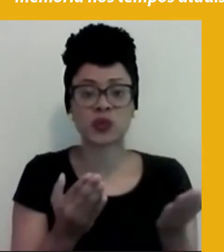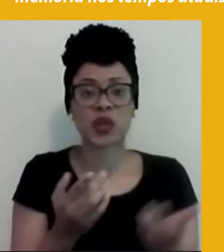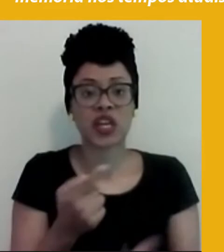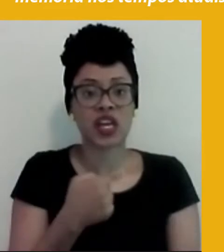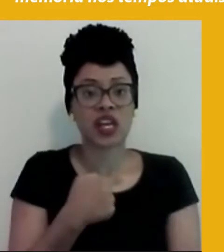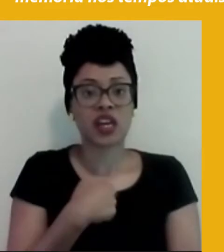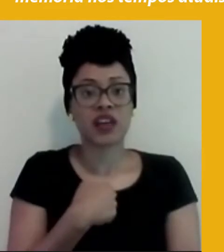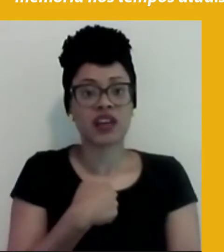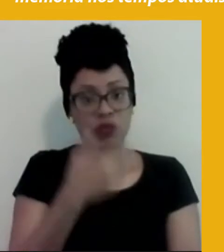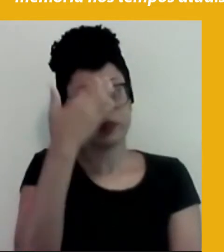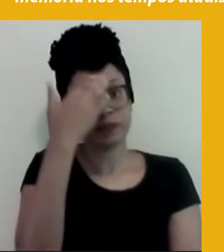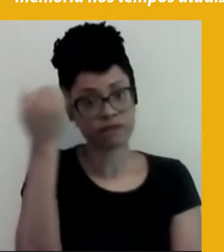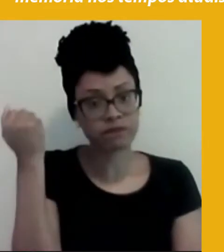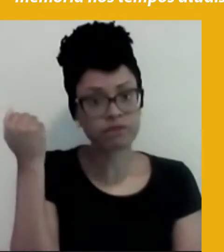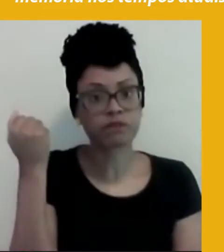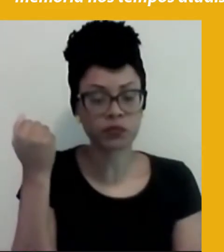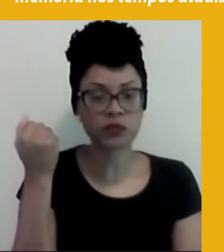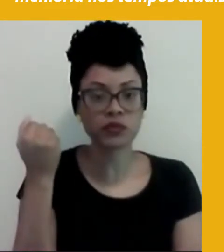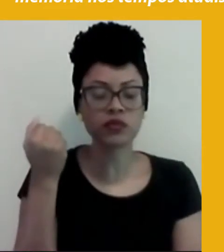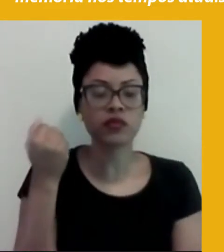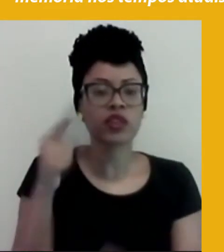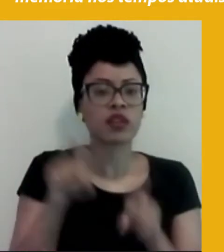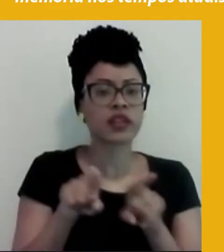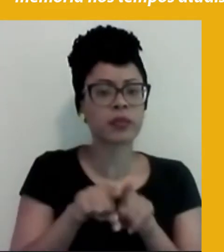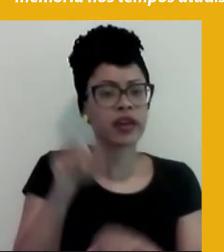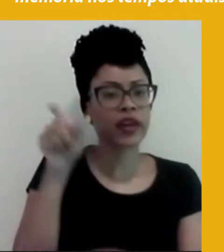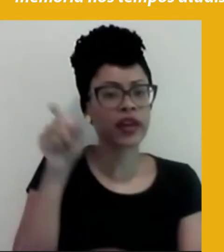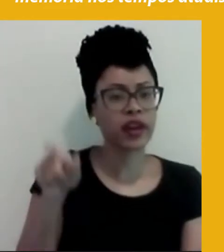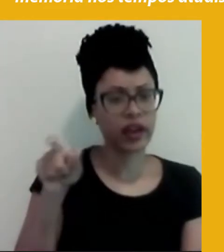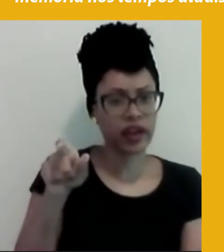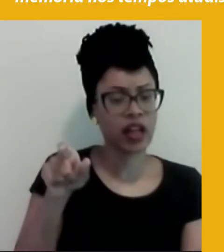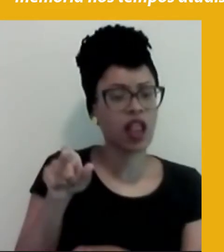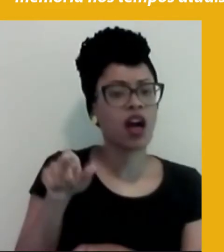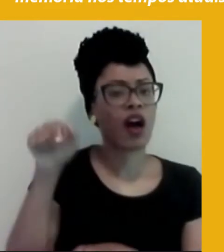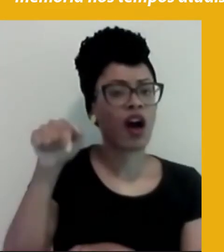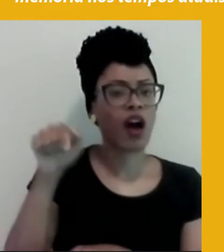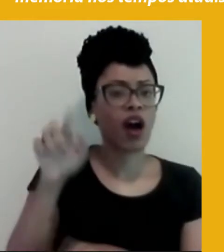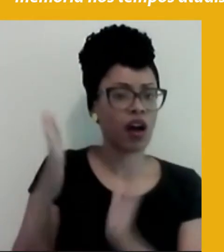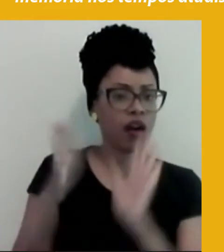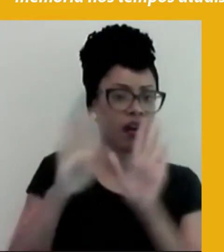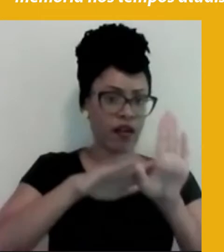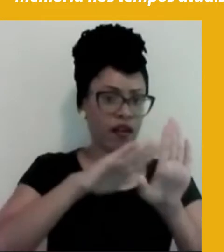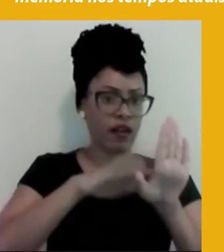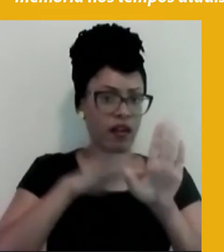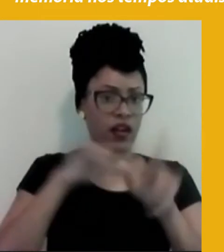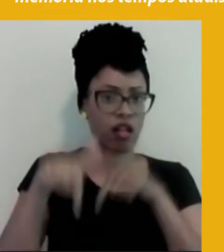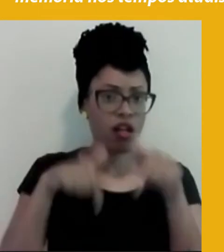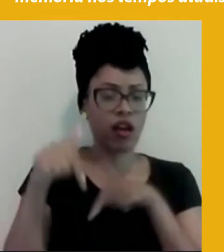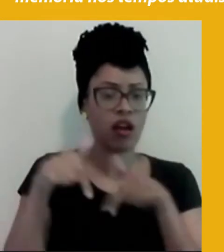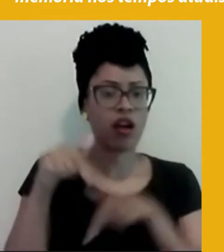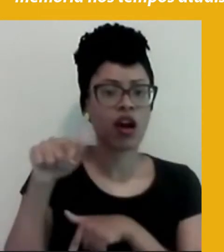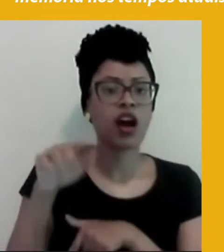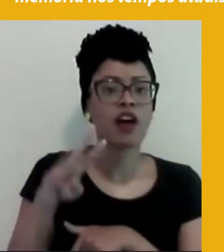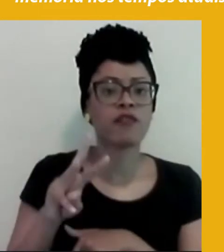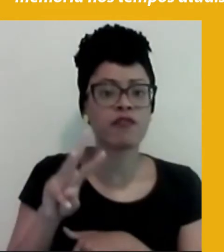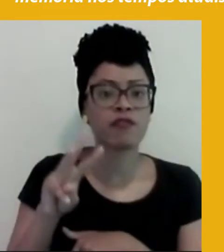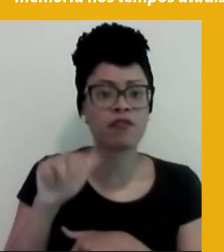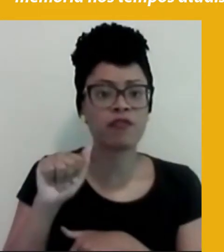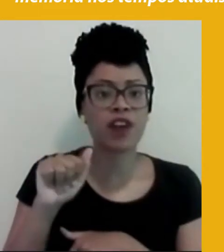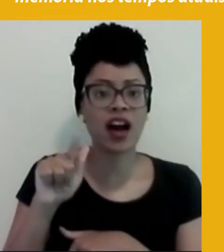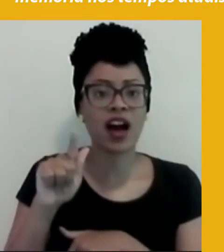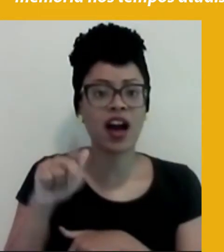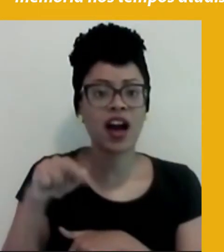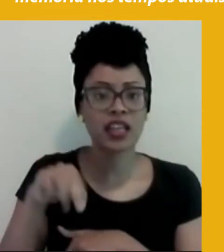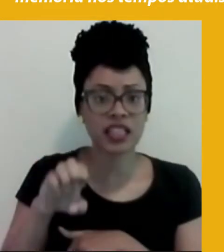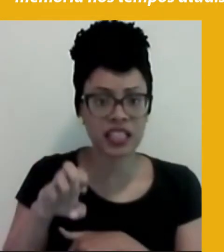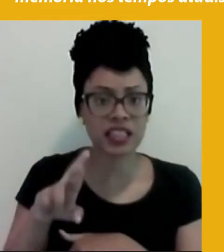como o Wagner me pediu para fazer, para todos nós, né, fazermos uma descrição nossa, visual, para, né,